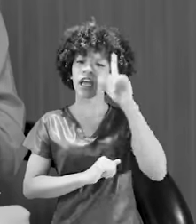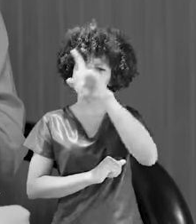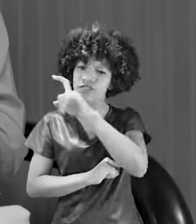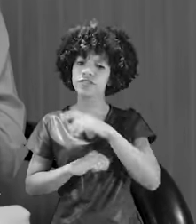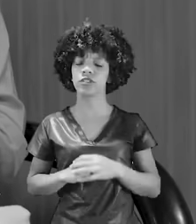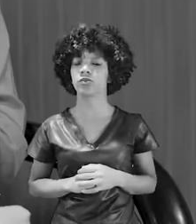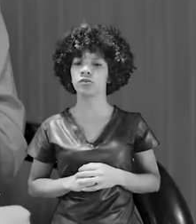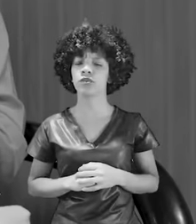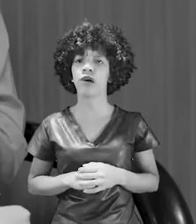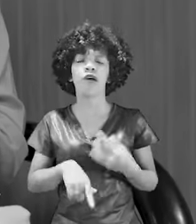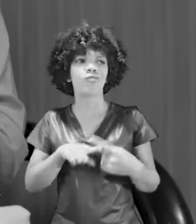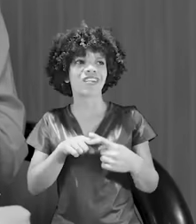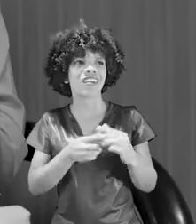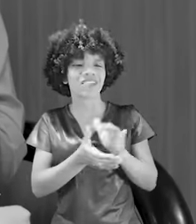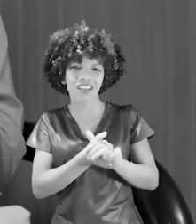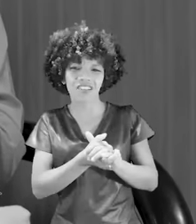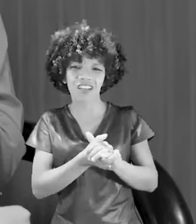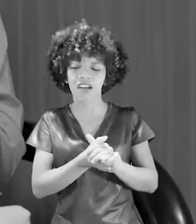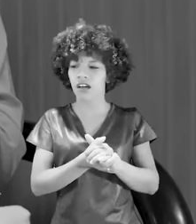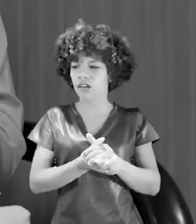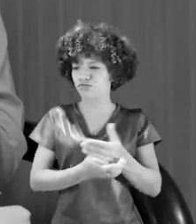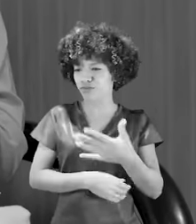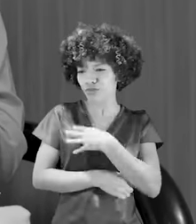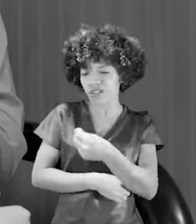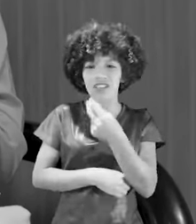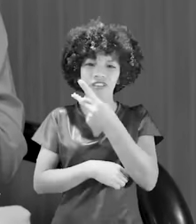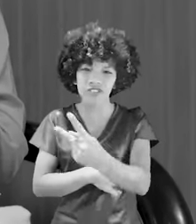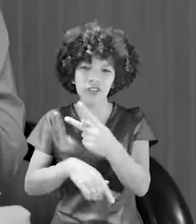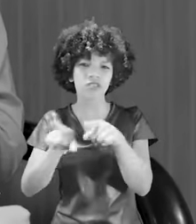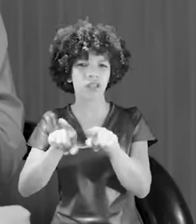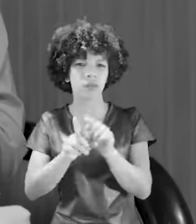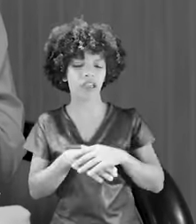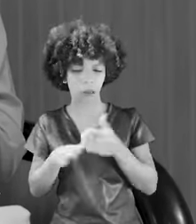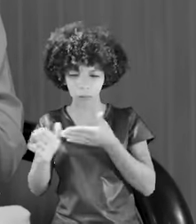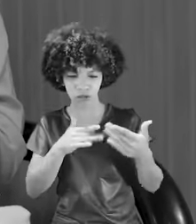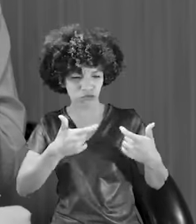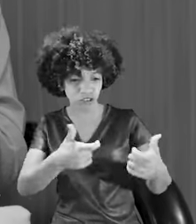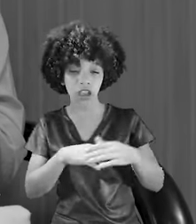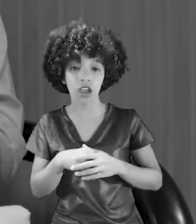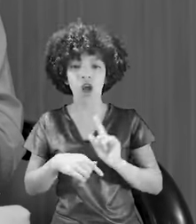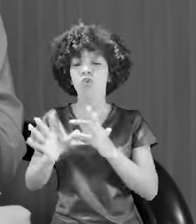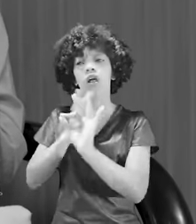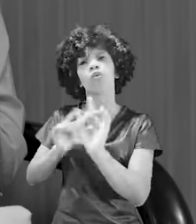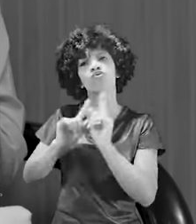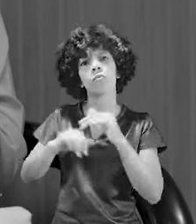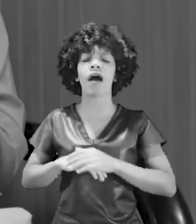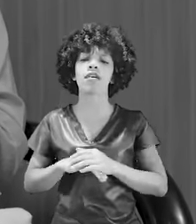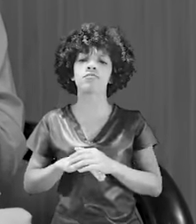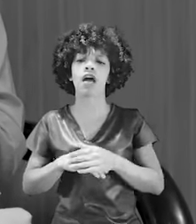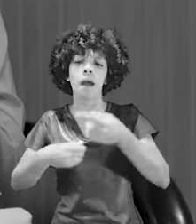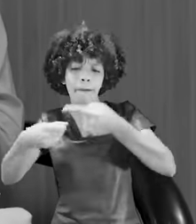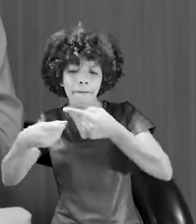o edifício com o casada com dois filhos e guerra longe não é longe no outro bairro da minha